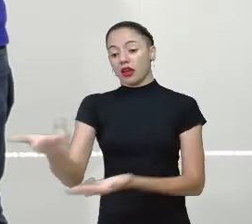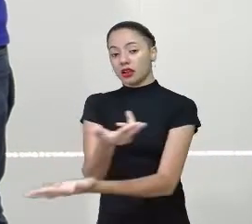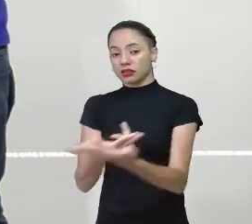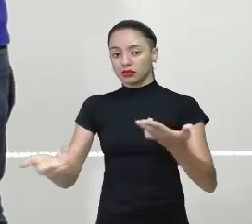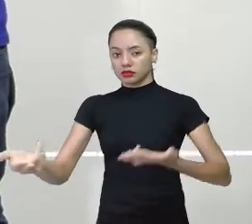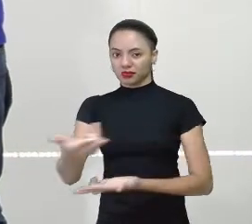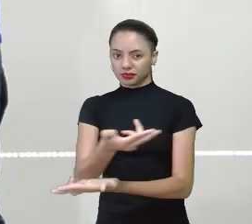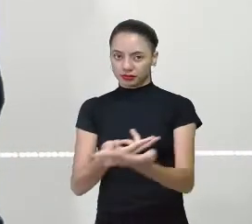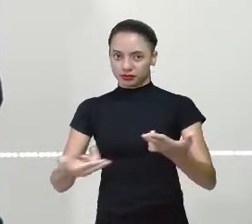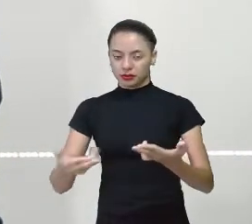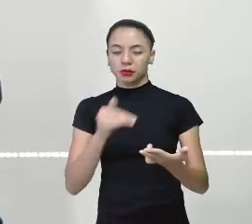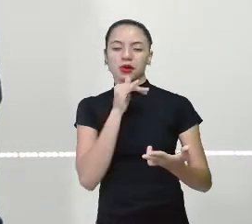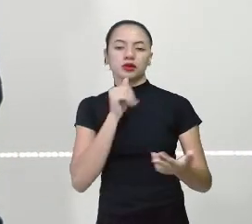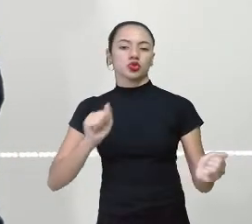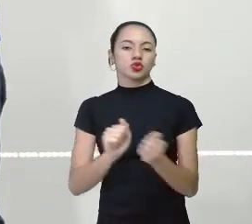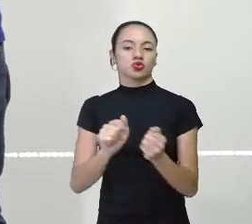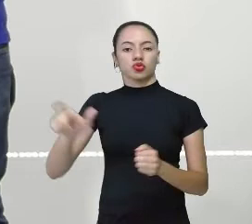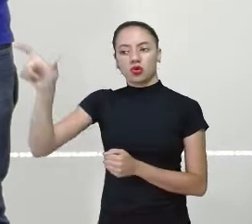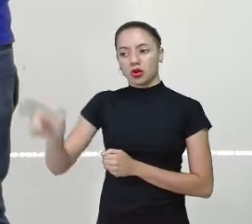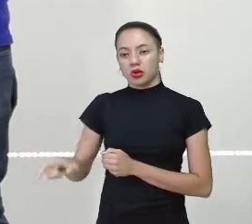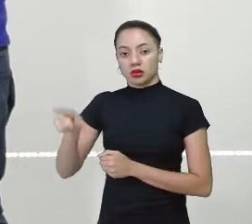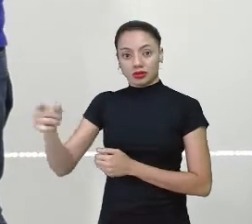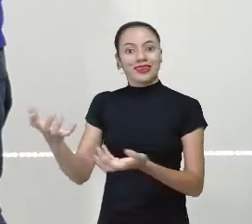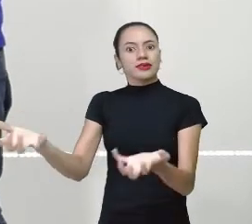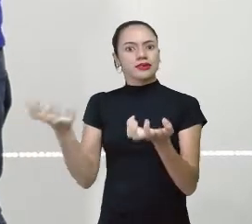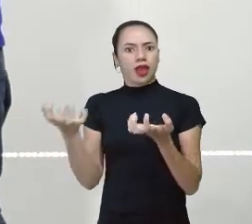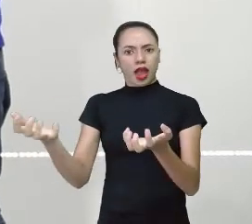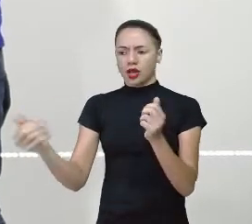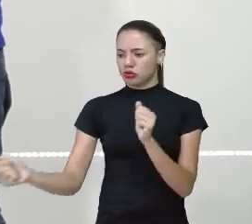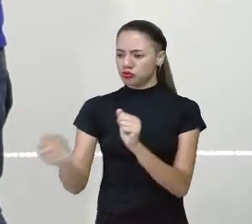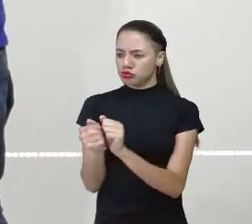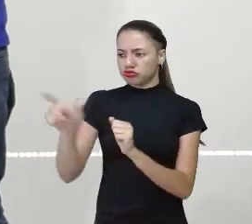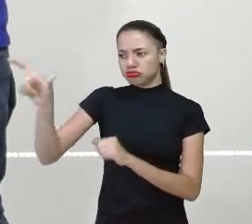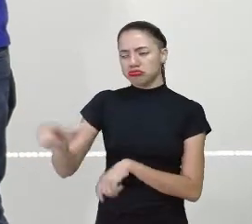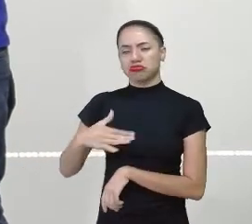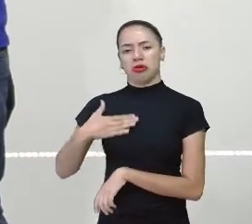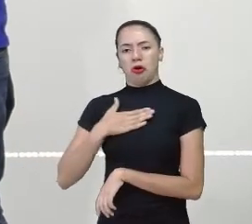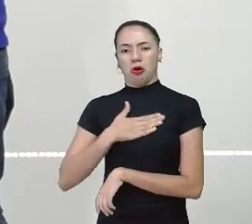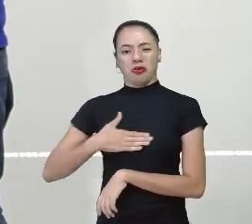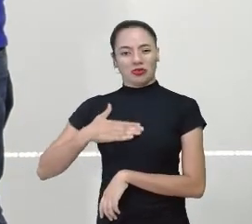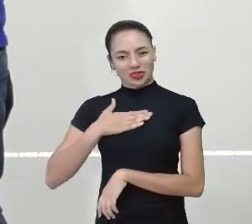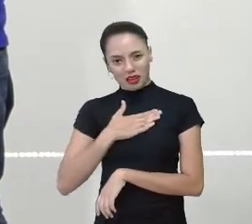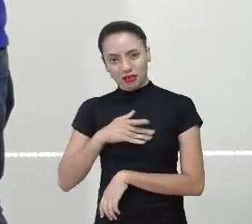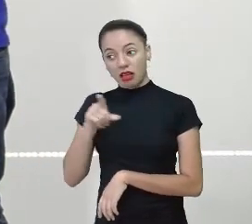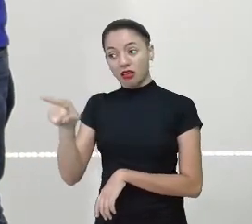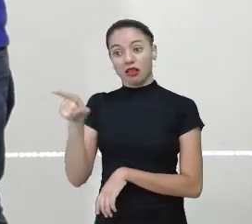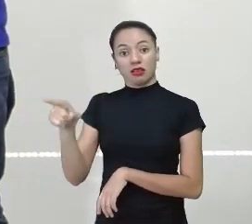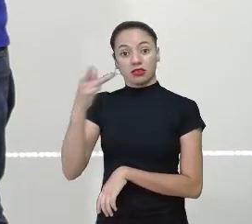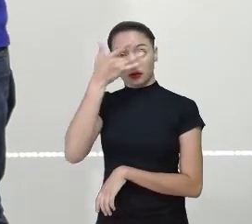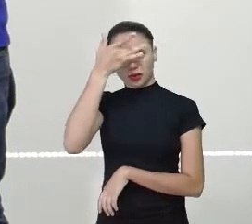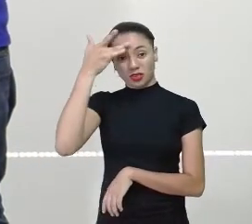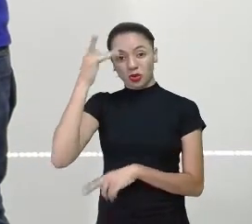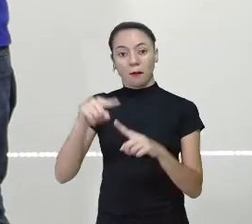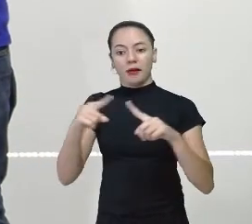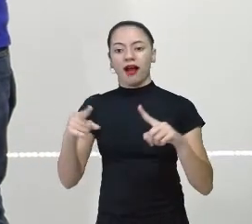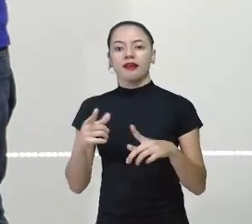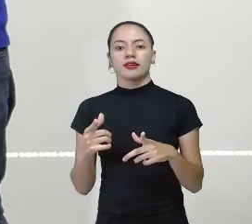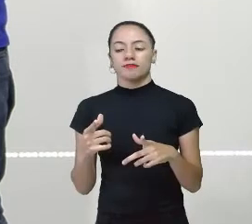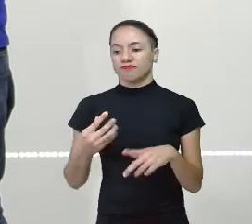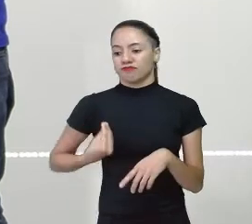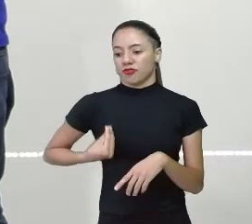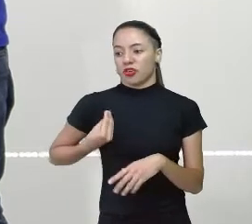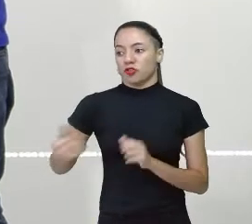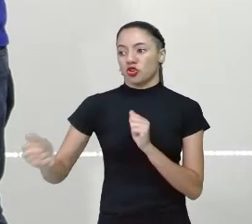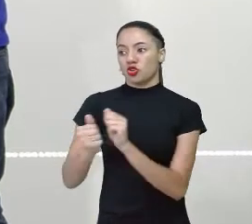relação, né? Tá junto de uma pessoa, quer estar junto, né? Gosta da pessoa, e ainda assim vive com medo, então isso é